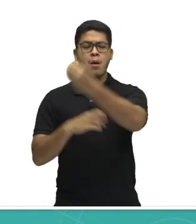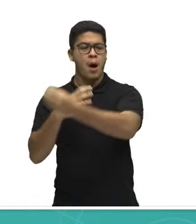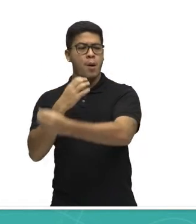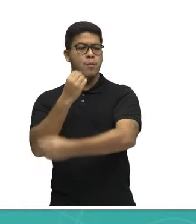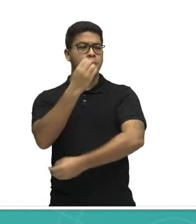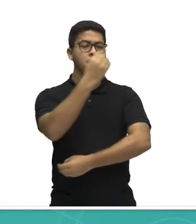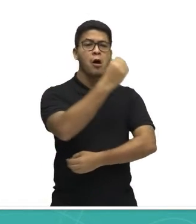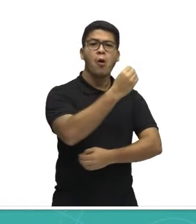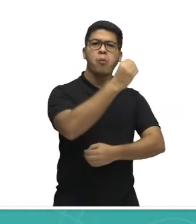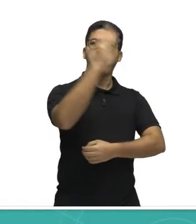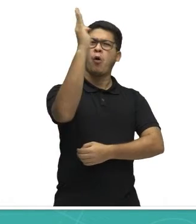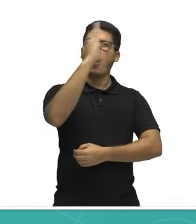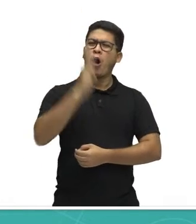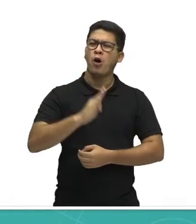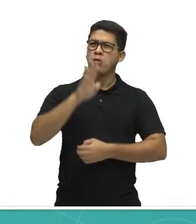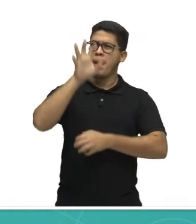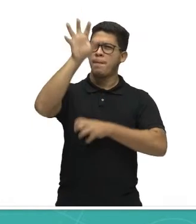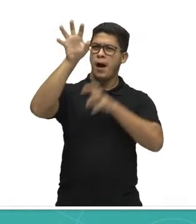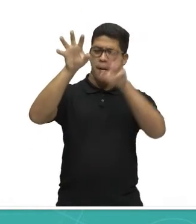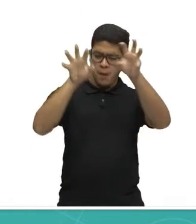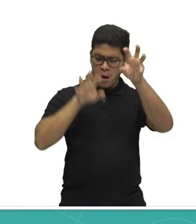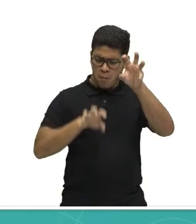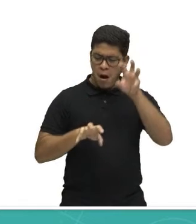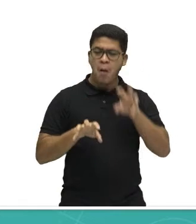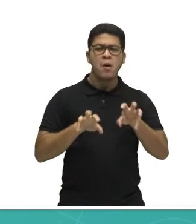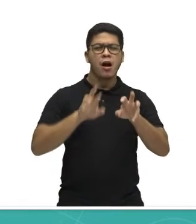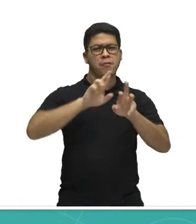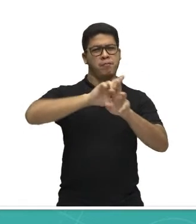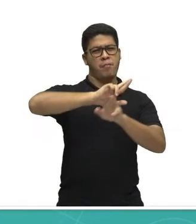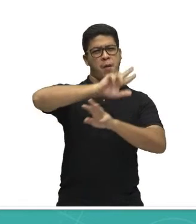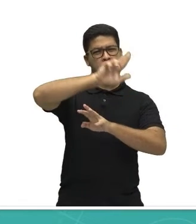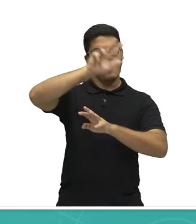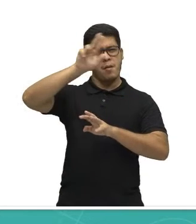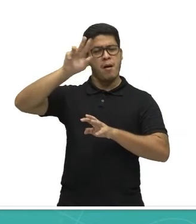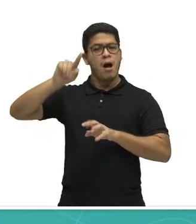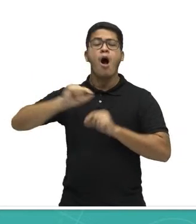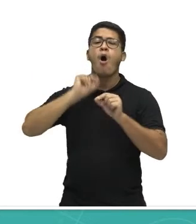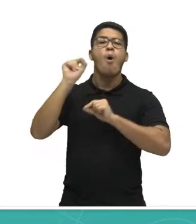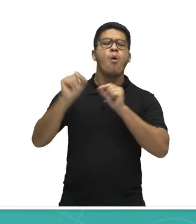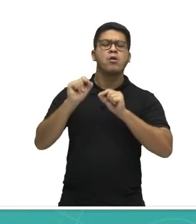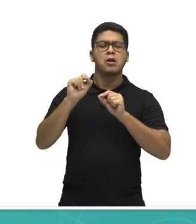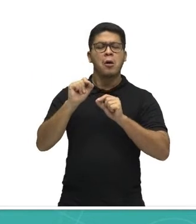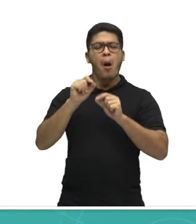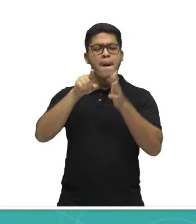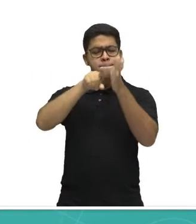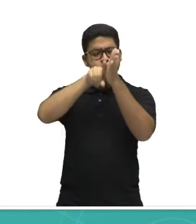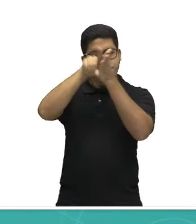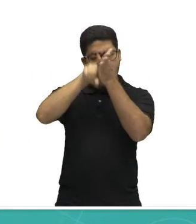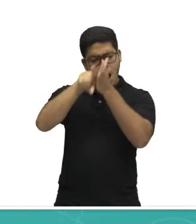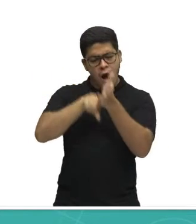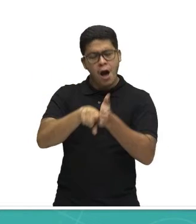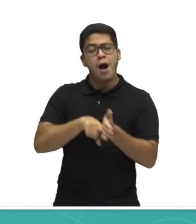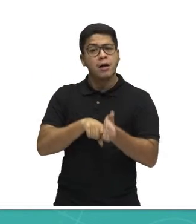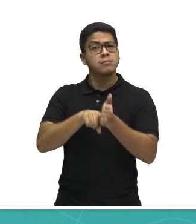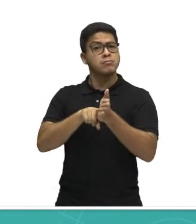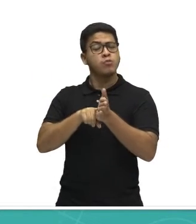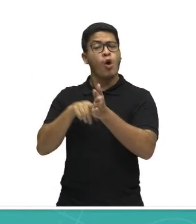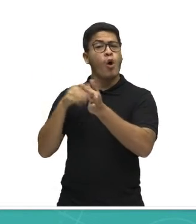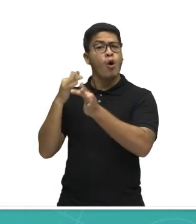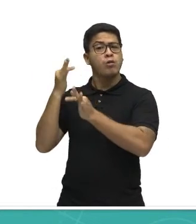povo brasileiro, dos seus costumes, das suas tradições. Então, através dessa pesquisa de